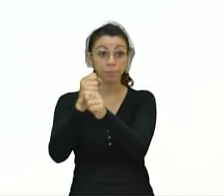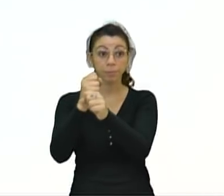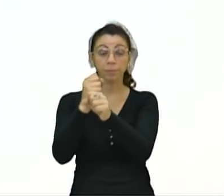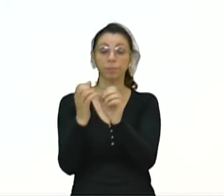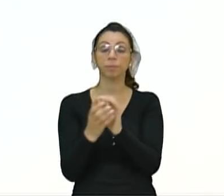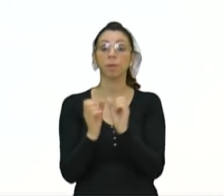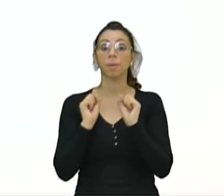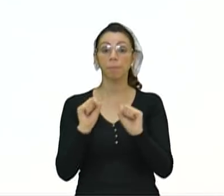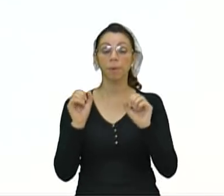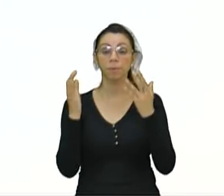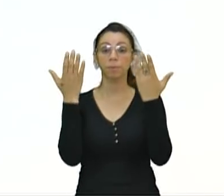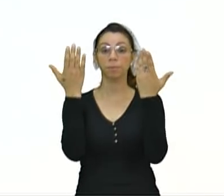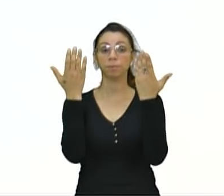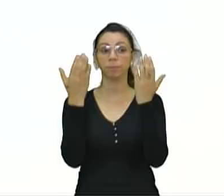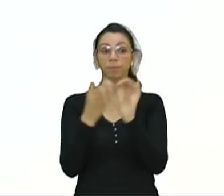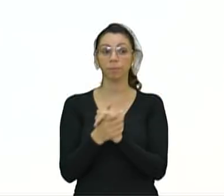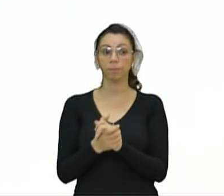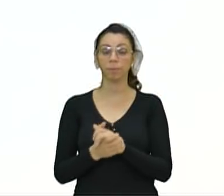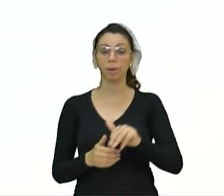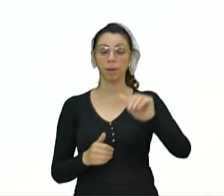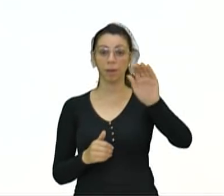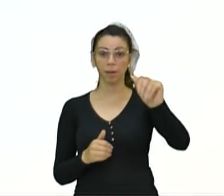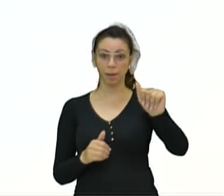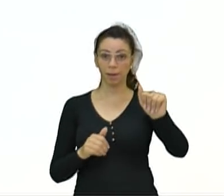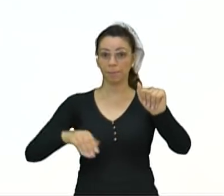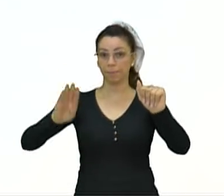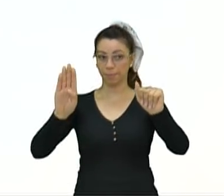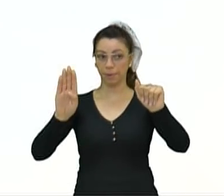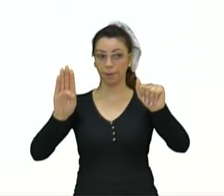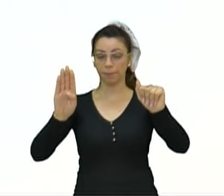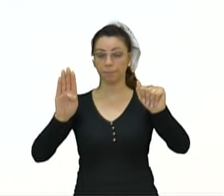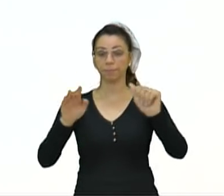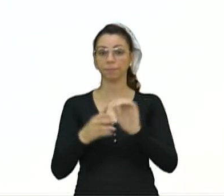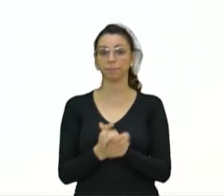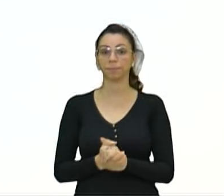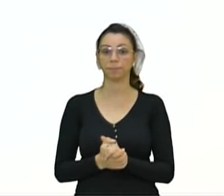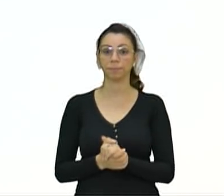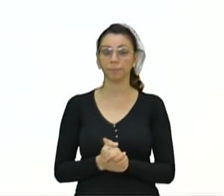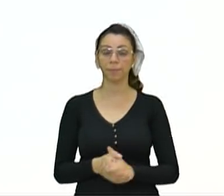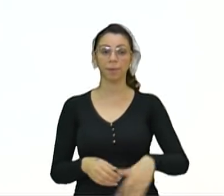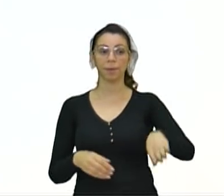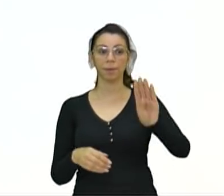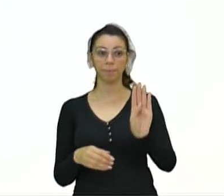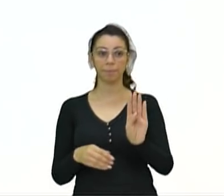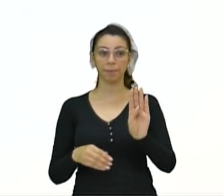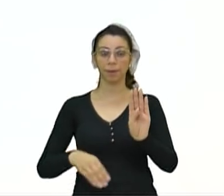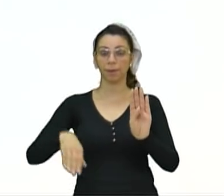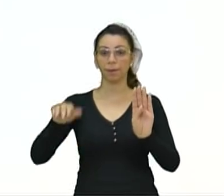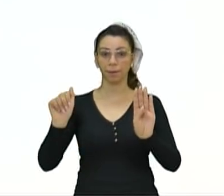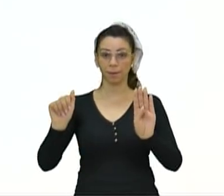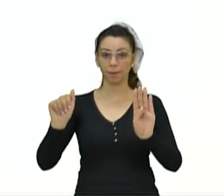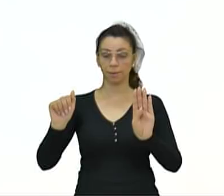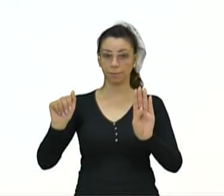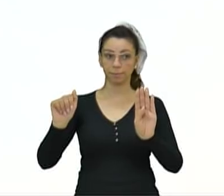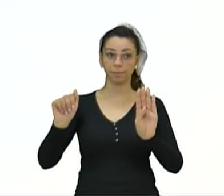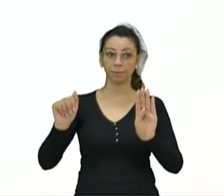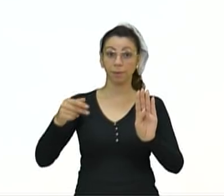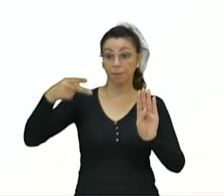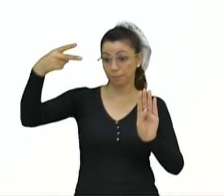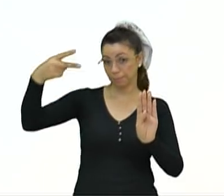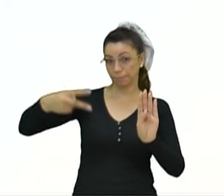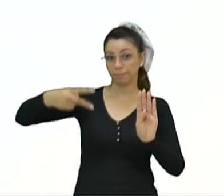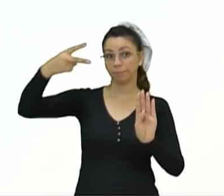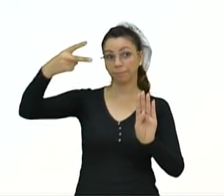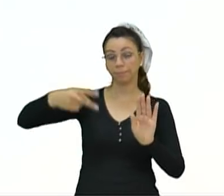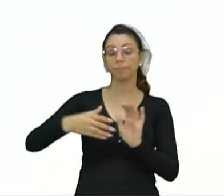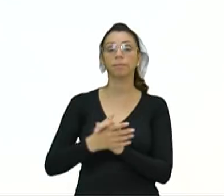a probabilidade de ocorrer A, dado que ocorreu B, a probabilidade de ocorrer B, dado que ocorreu A. Lembra que essas afirmações,